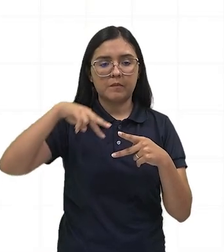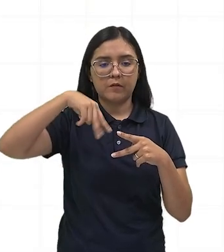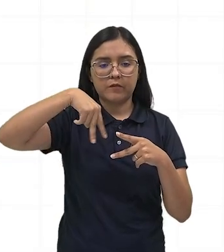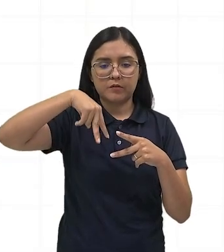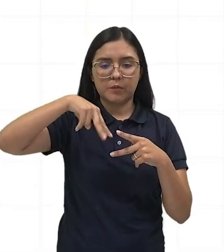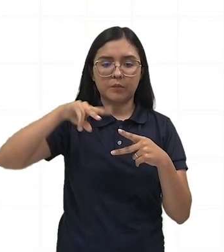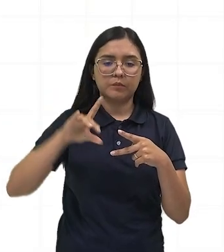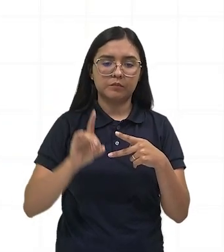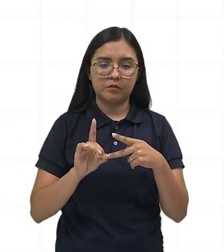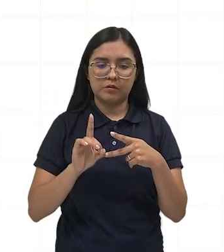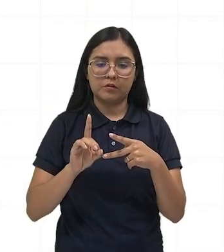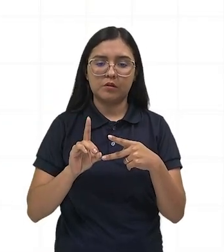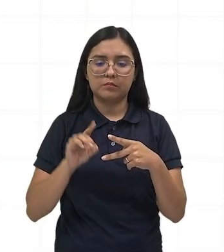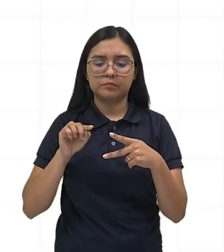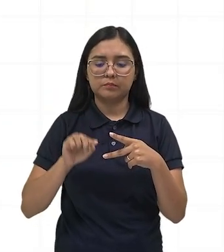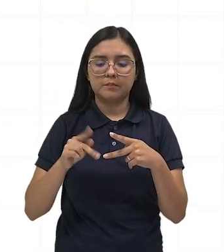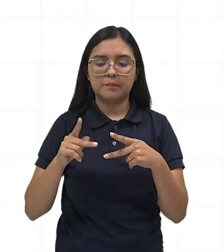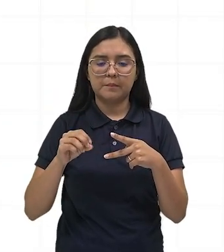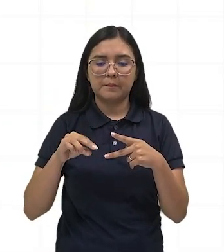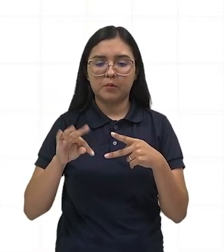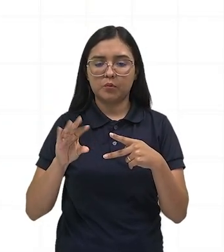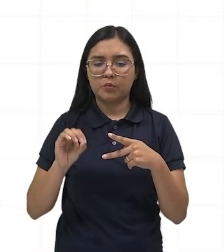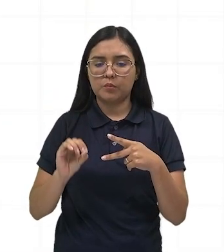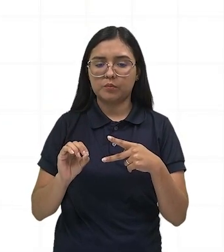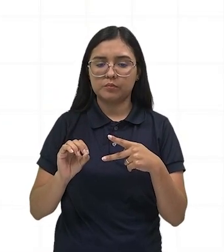compasso e vai fazer exatamente, ó,